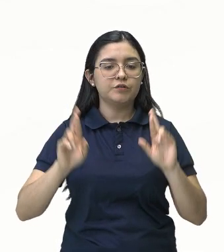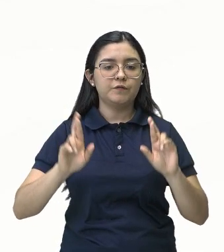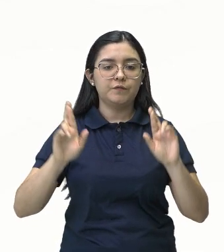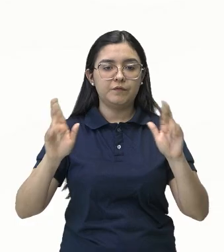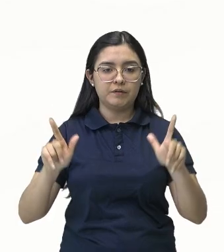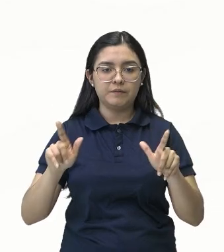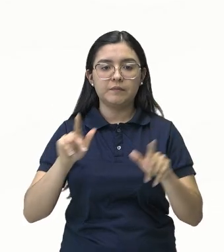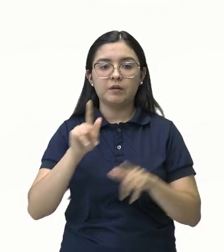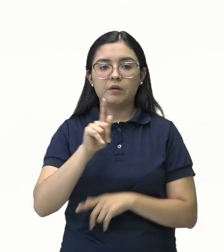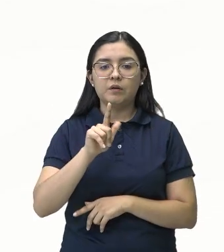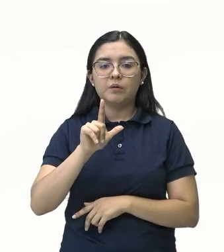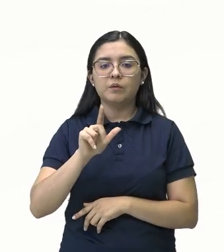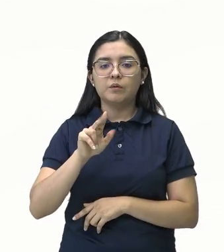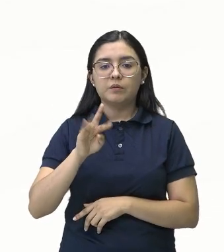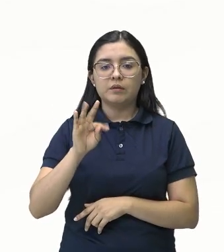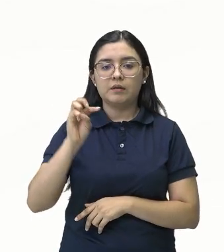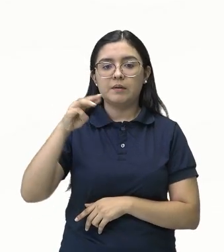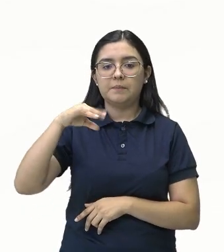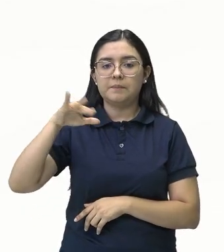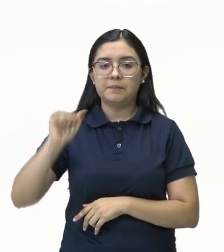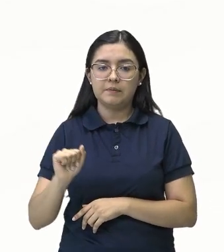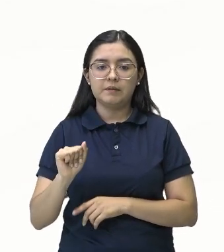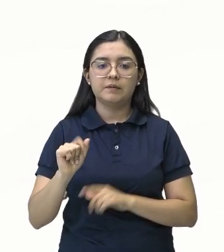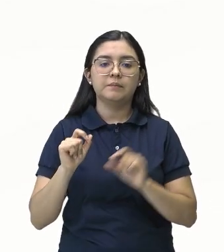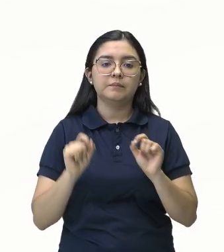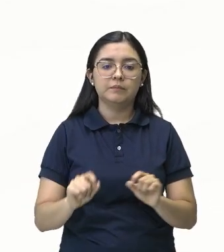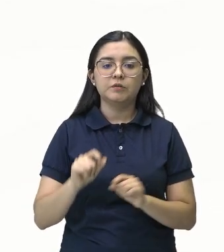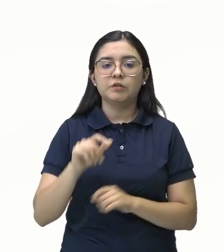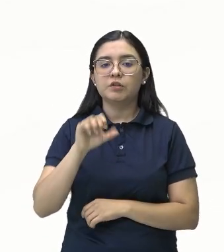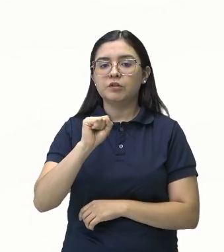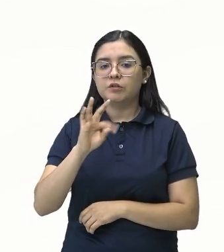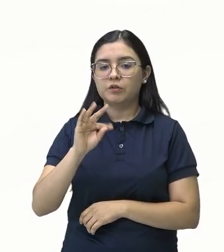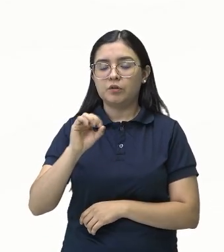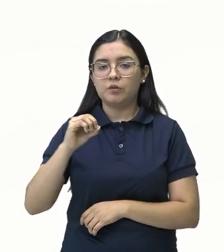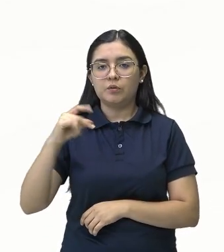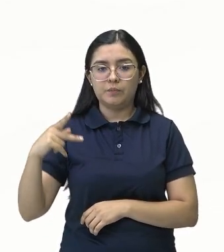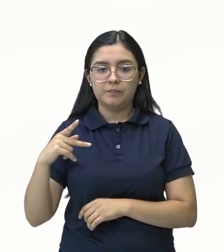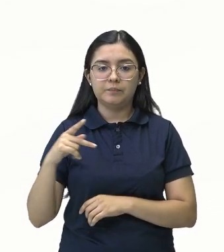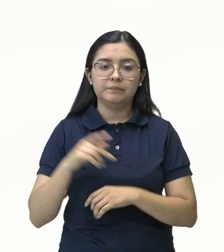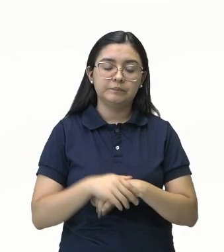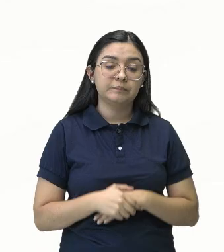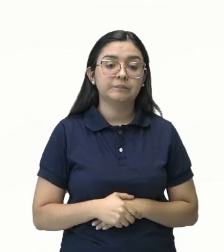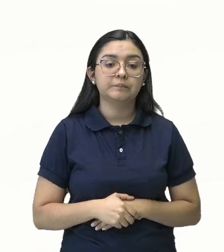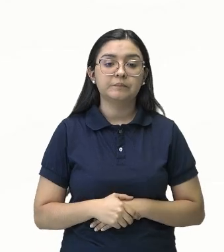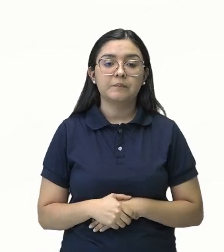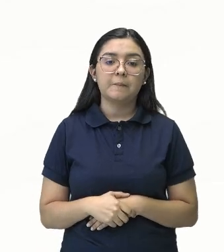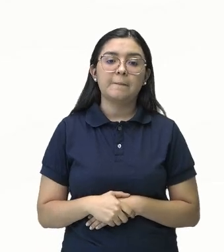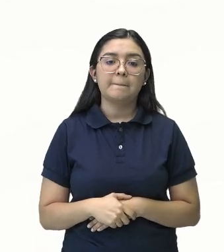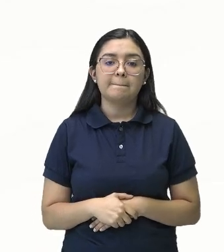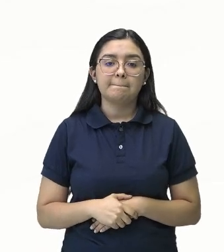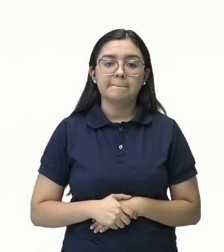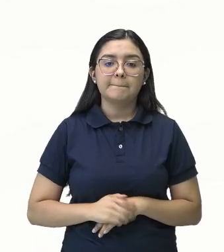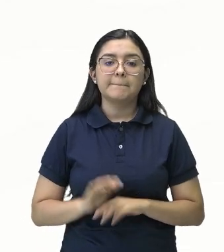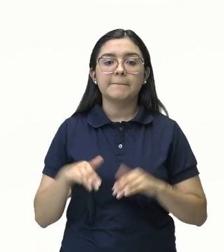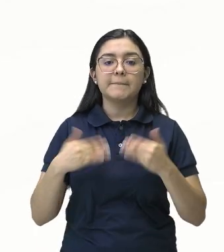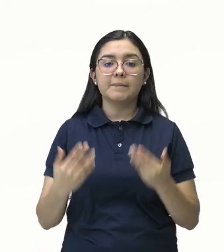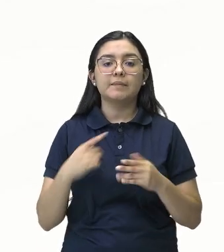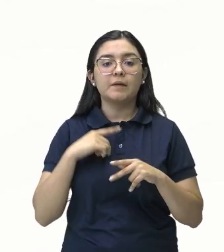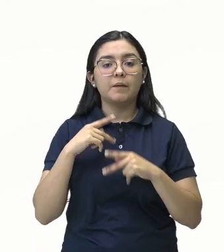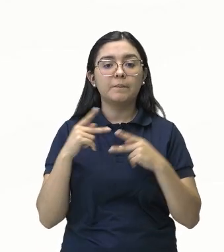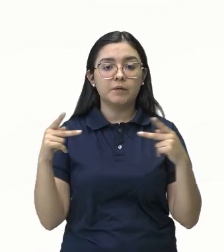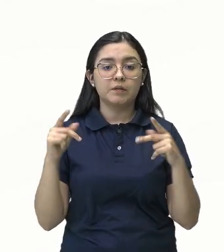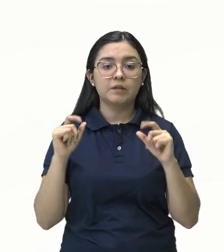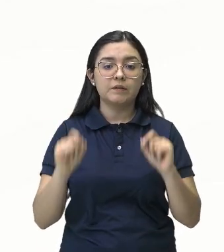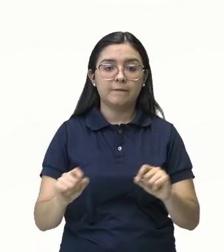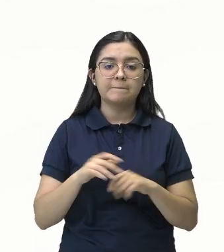de glutamina para uma sequência de parada, né, de parada de síntese, que é stop. Então, a proteína ela